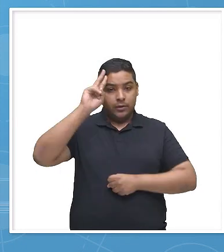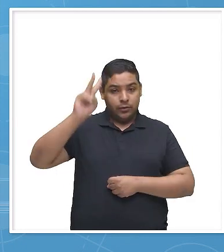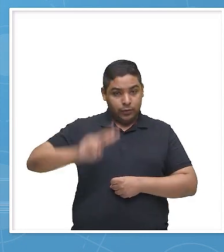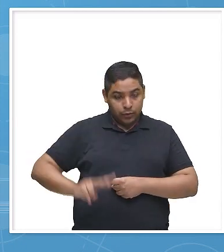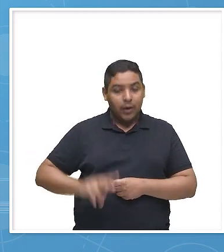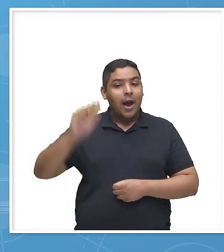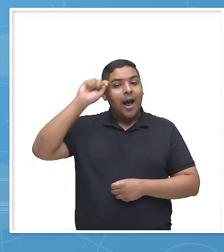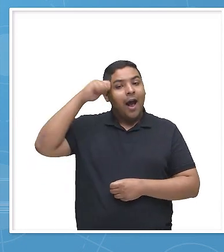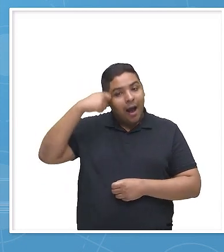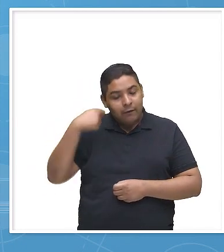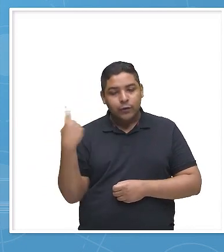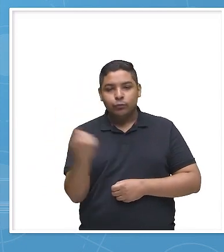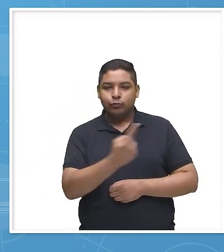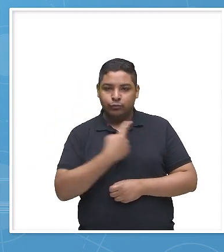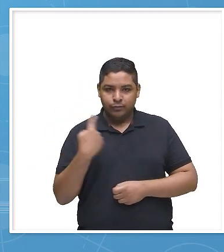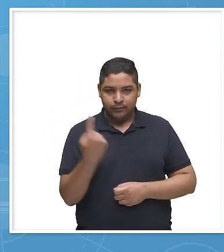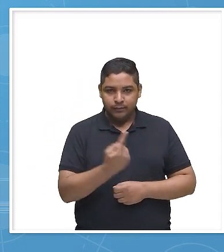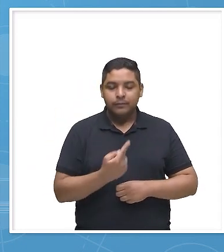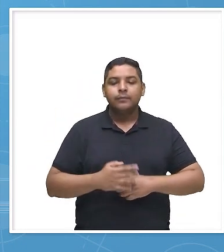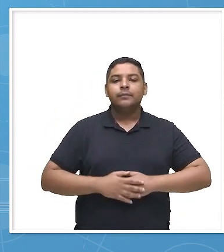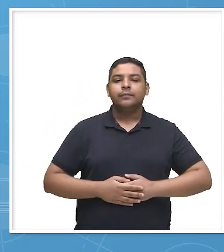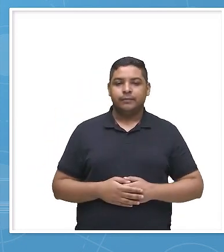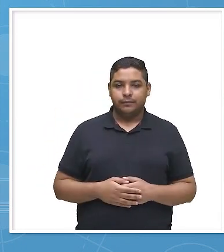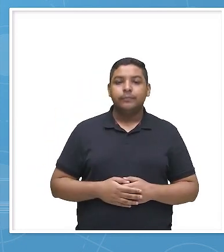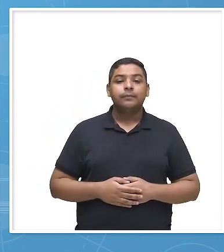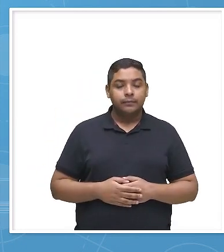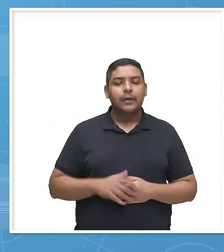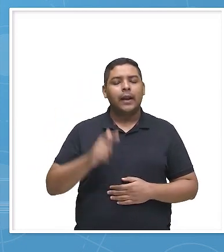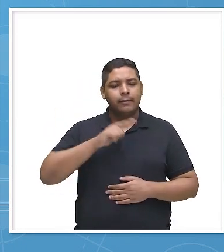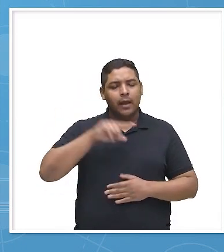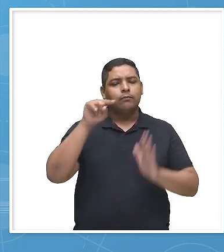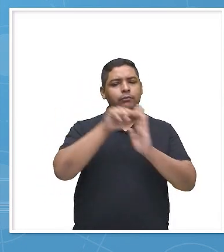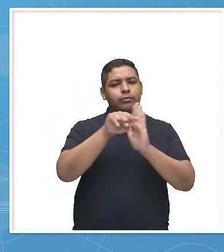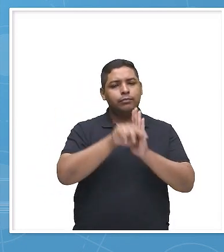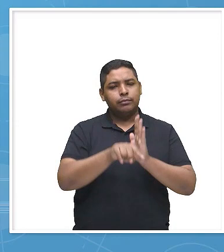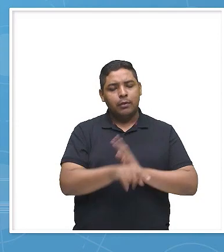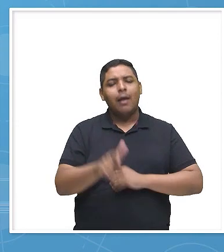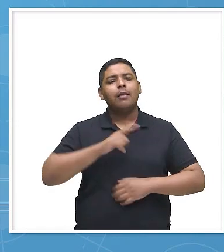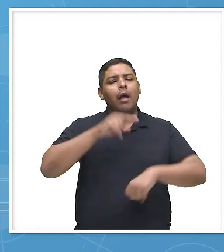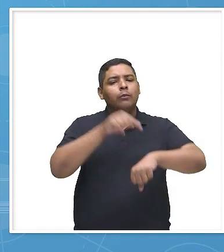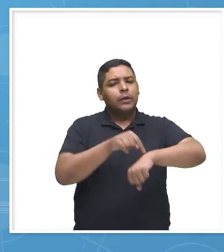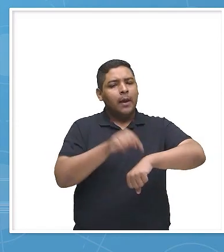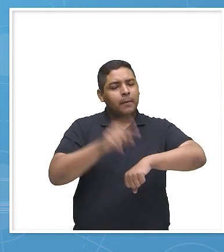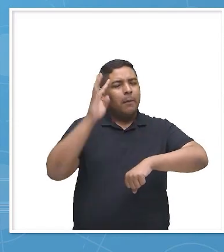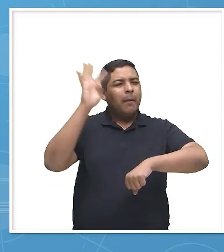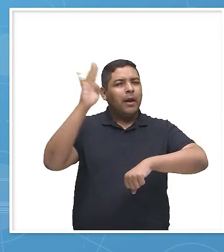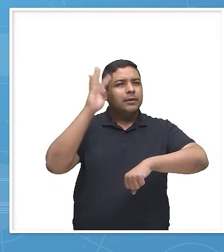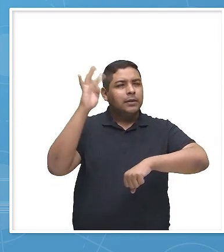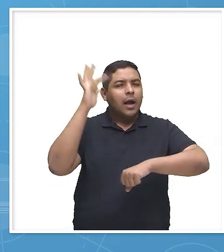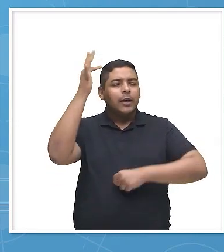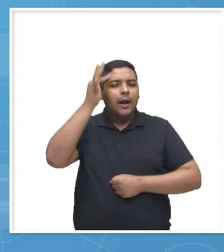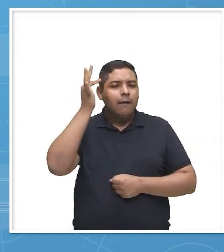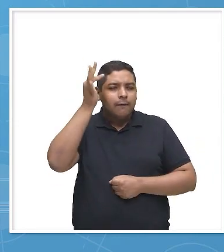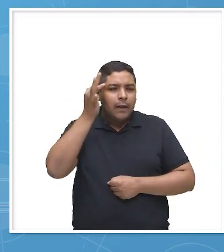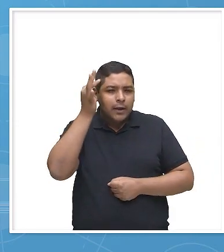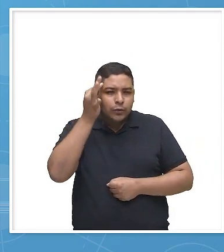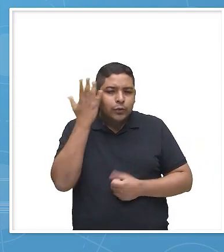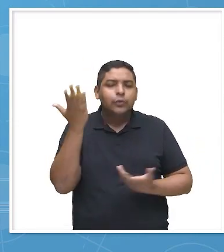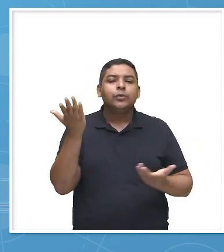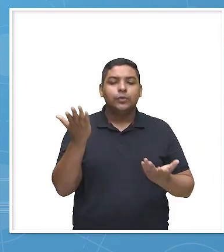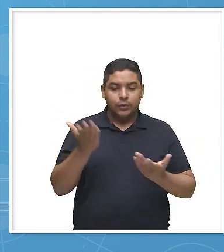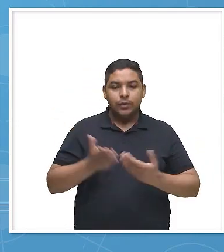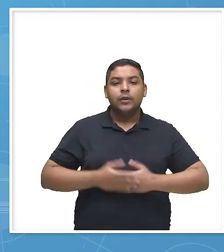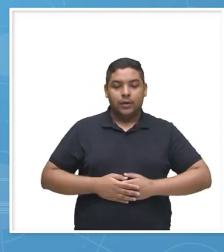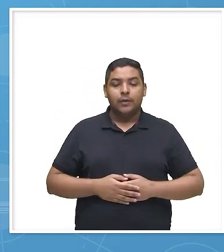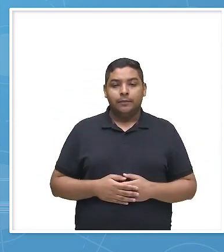Todos Nós. Vamos lá, eu vou passar umas questões para vocês. Vou dar um tempinho para vocês pensarem, refletirem em cima delas. Daqui a pouco a gente volta